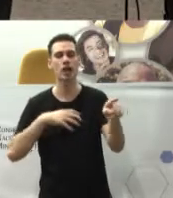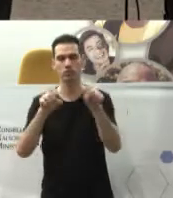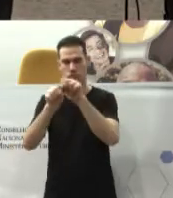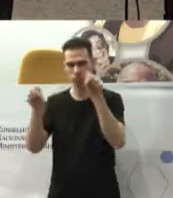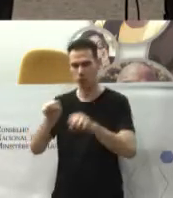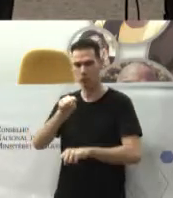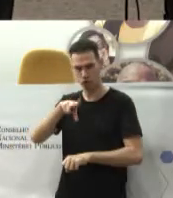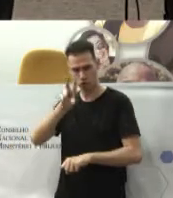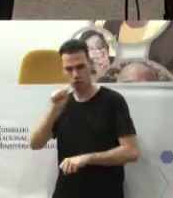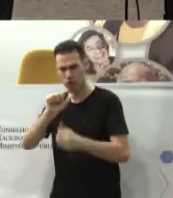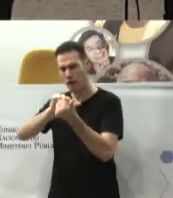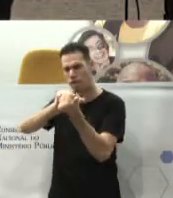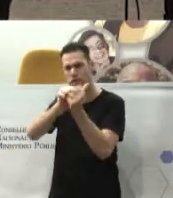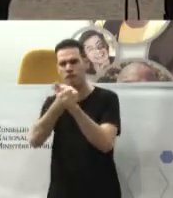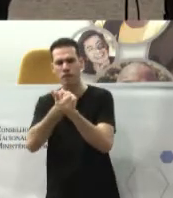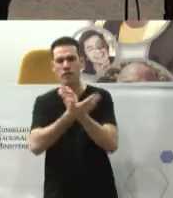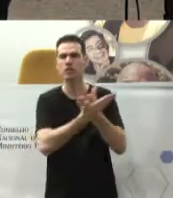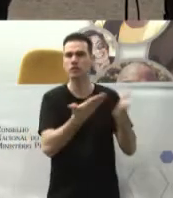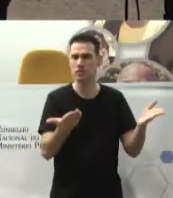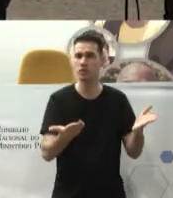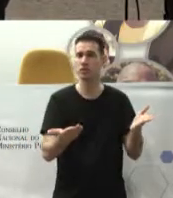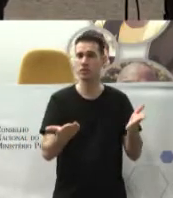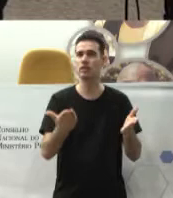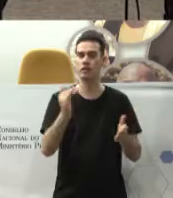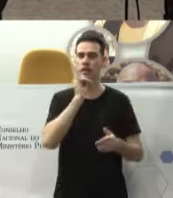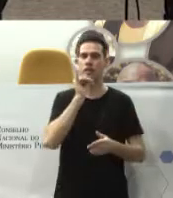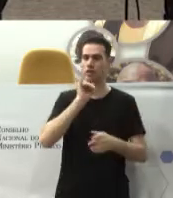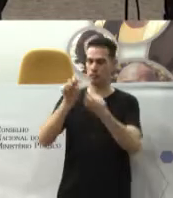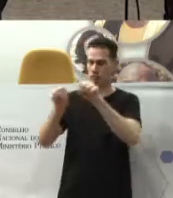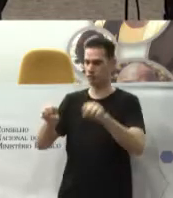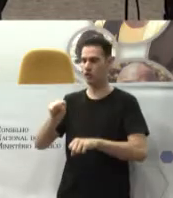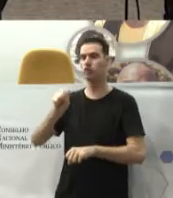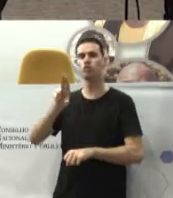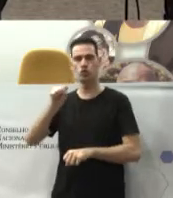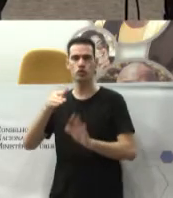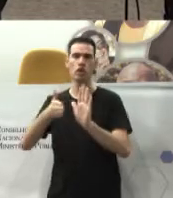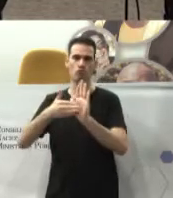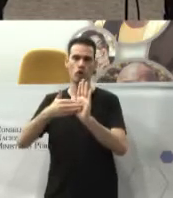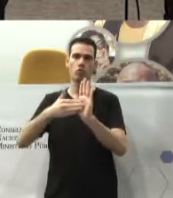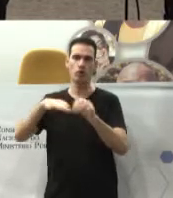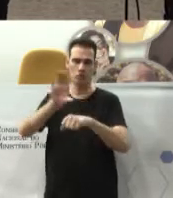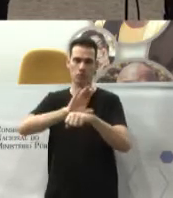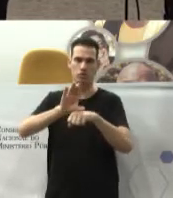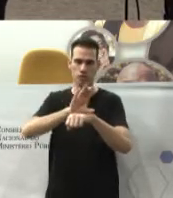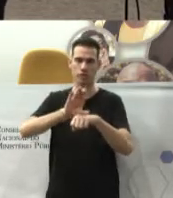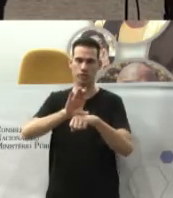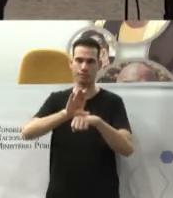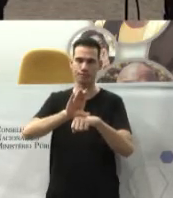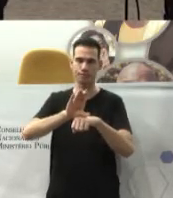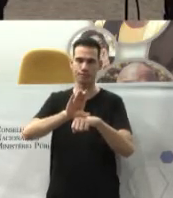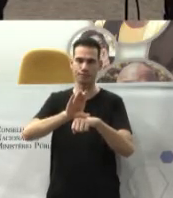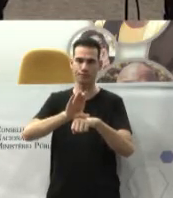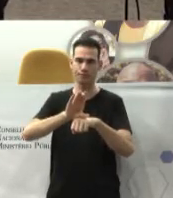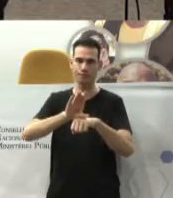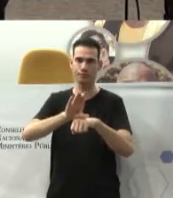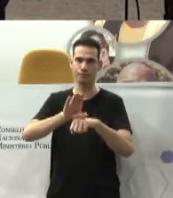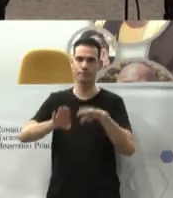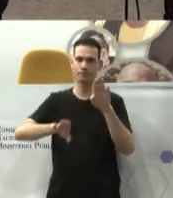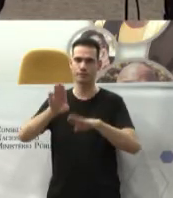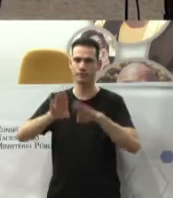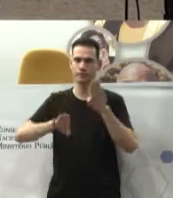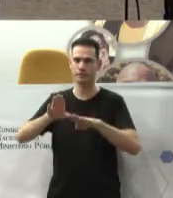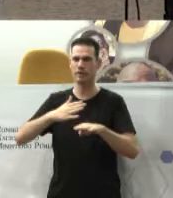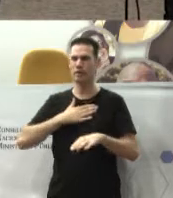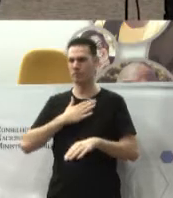temos. O SUS, embora seja uma proposta constitucional que tem sido objeto de defesa na minha vida